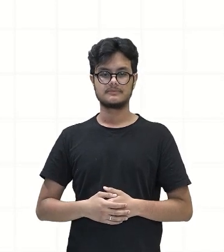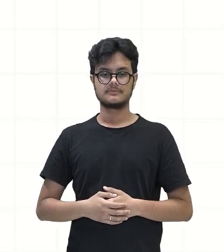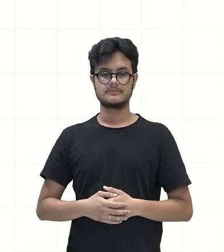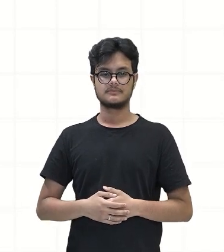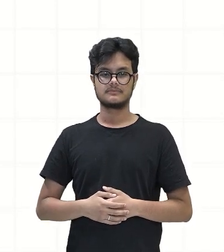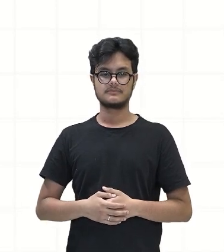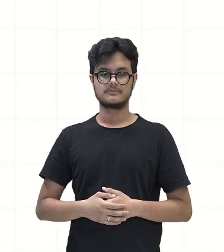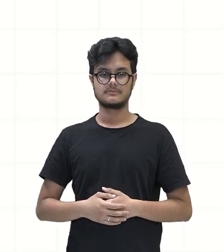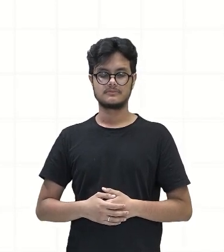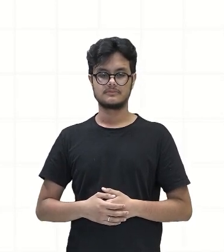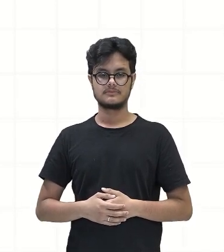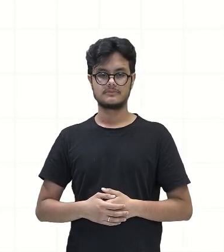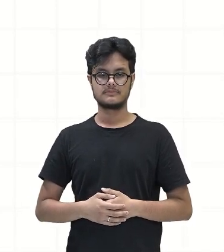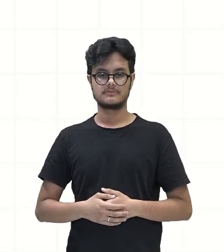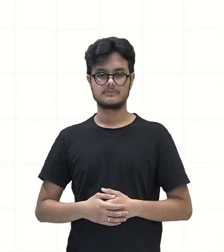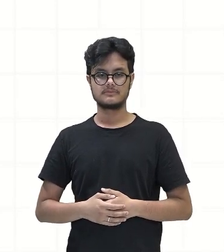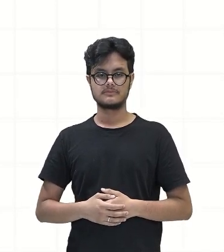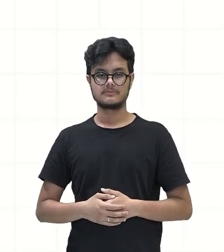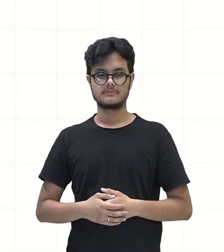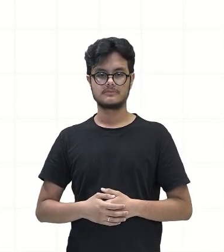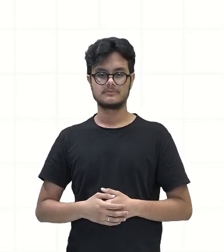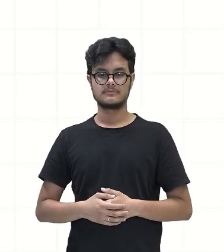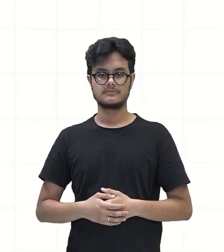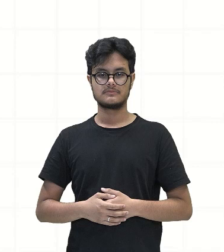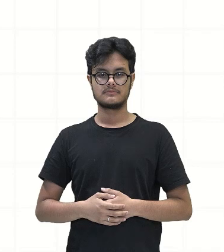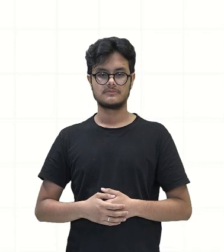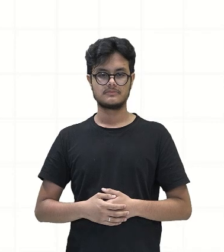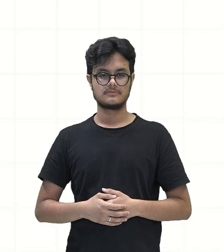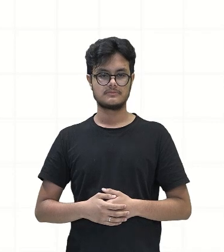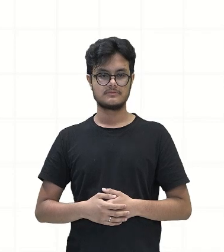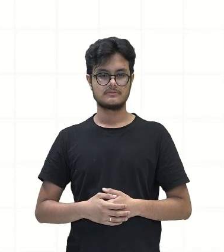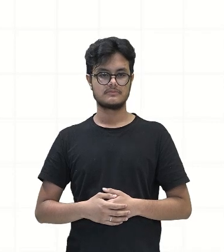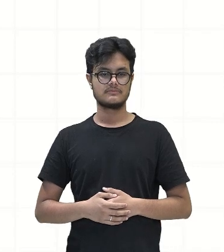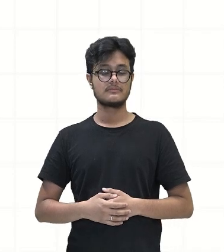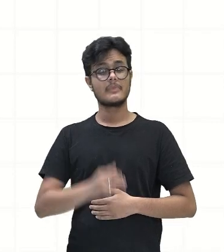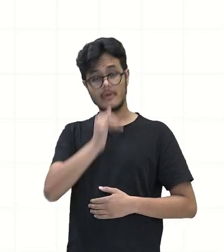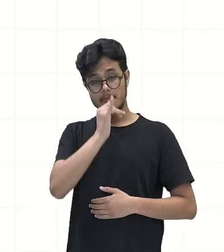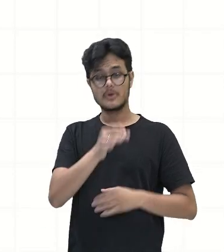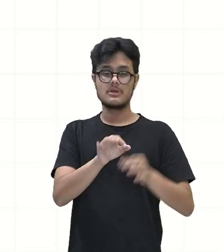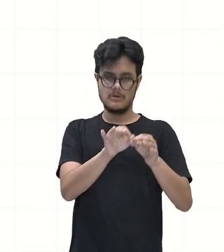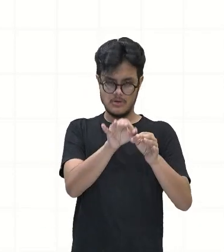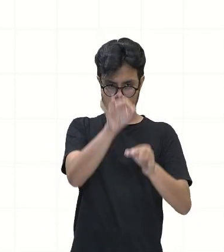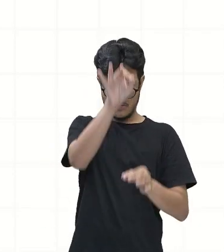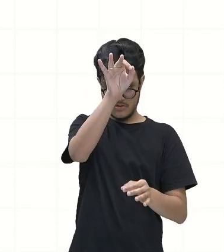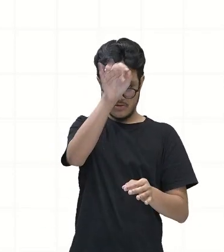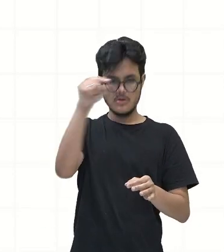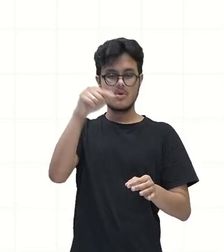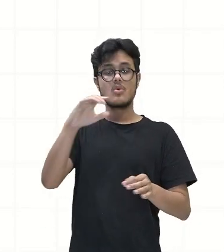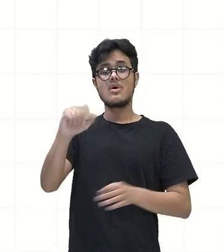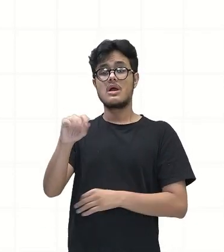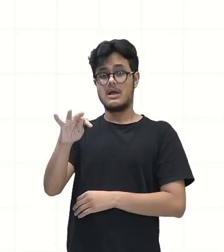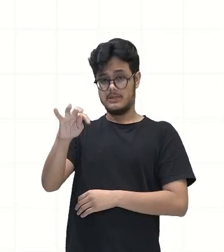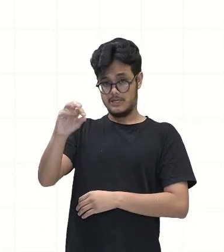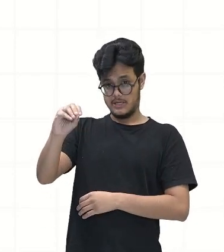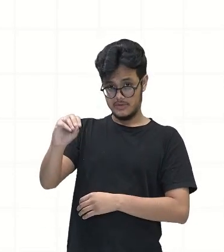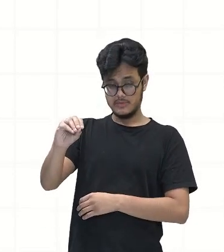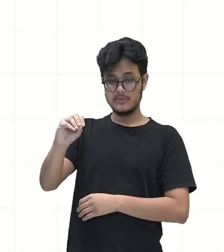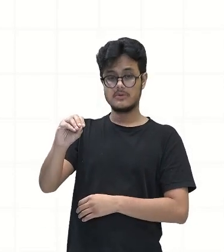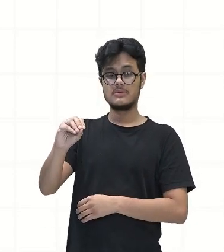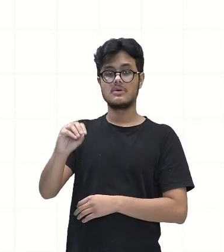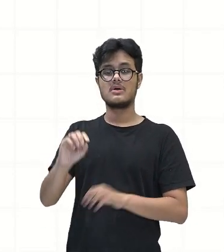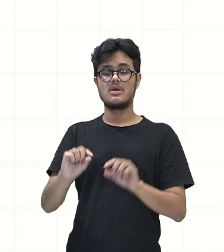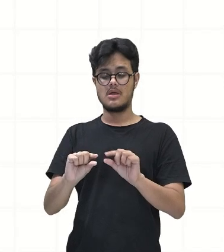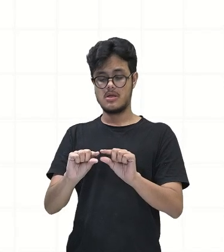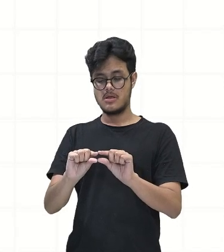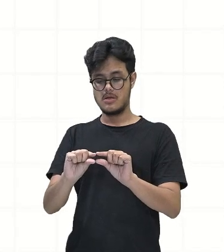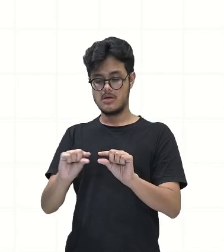retângulo, né? Aí, nesse corte, é a altura, que vai ser um cateto.